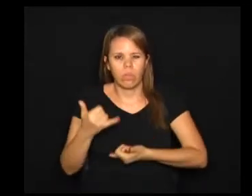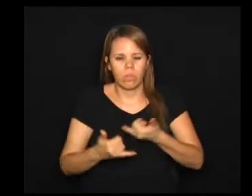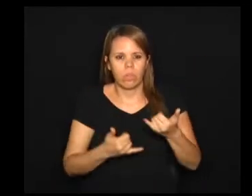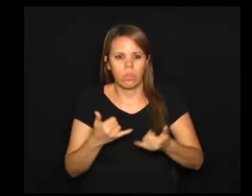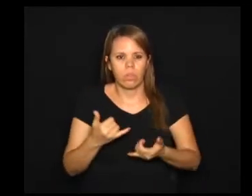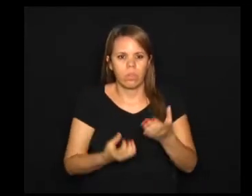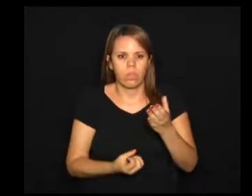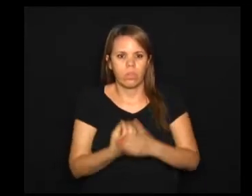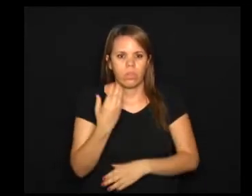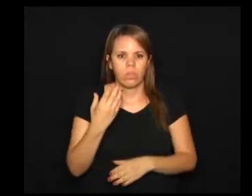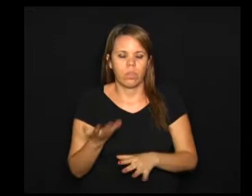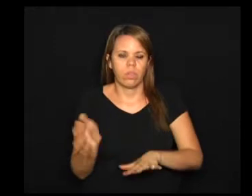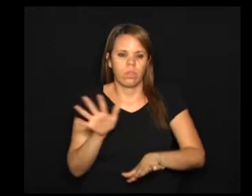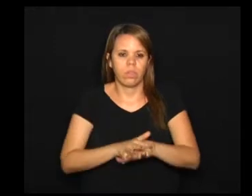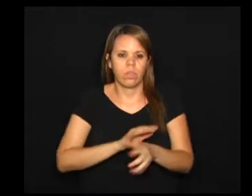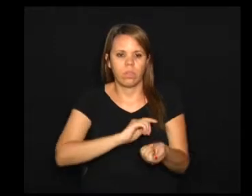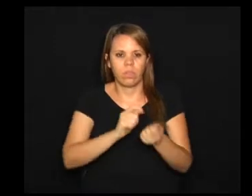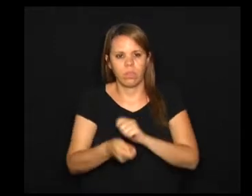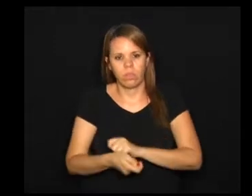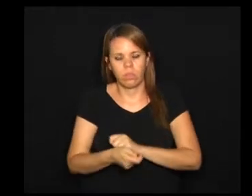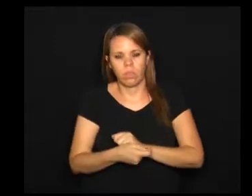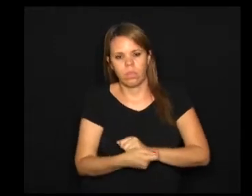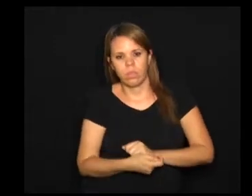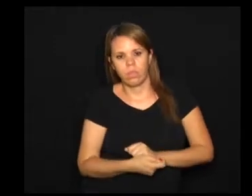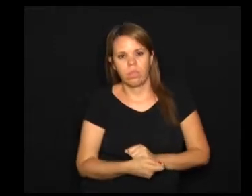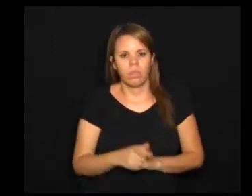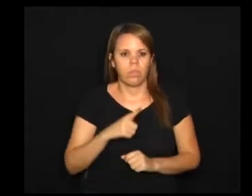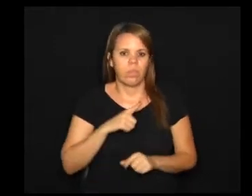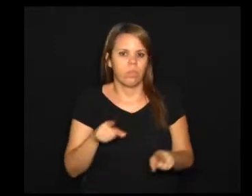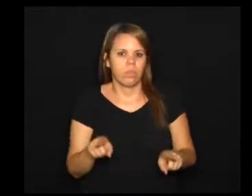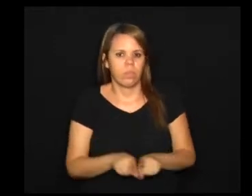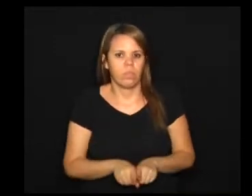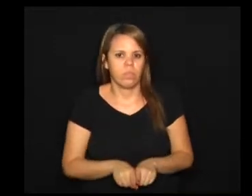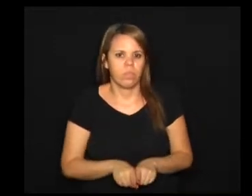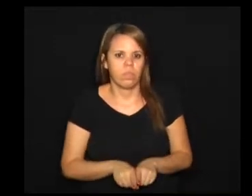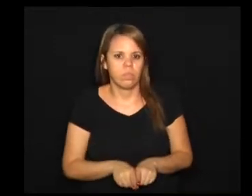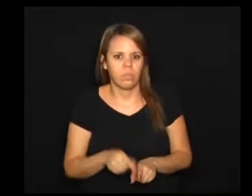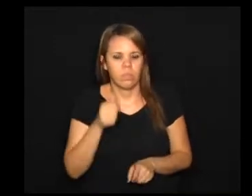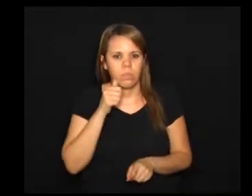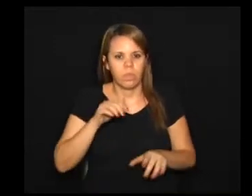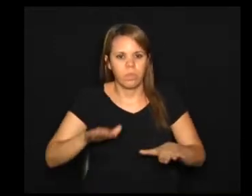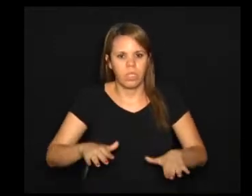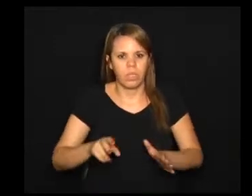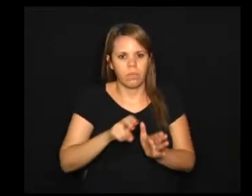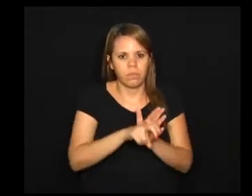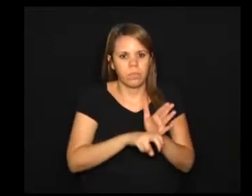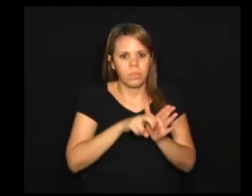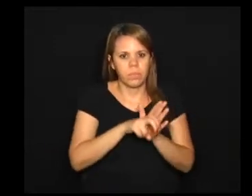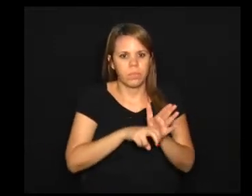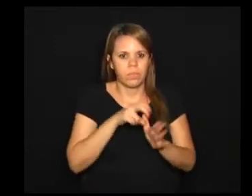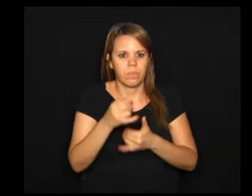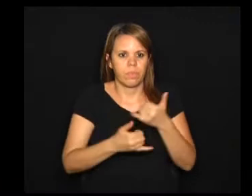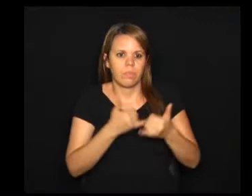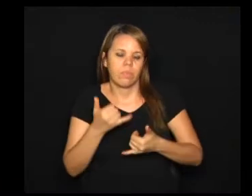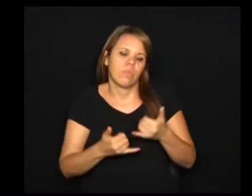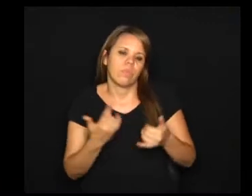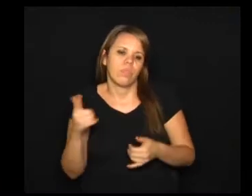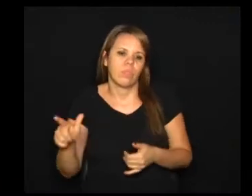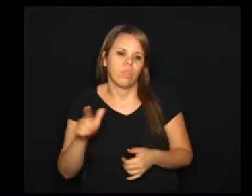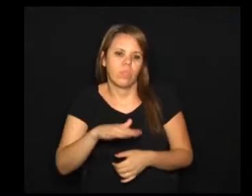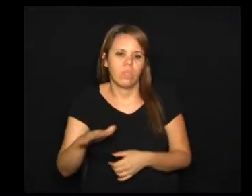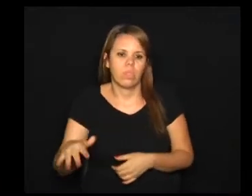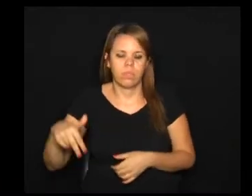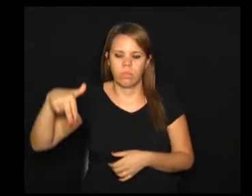brinquedos inclusivos. Tem aqui também uma menina numa cadeira de rodas, brincando com uma outra